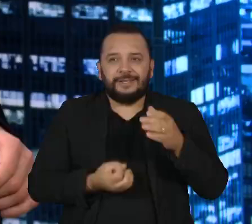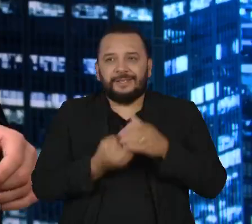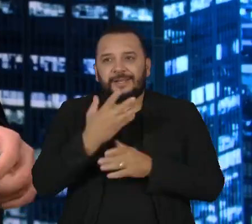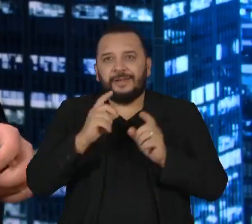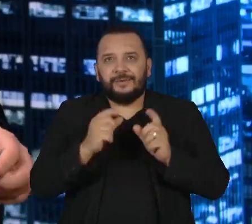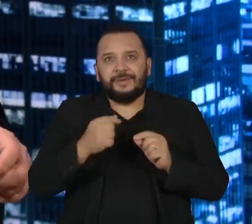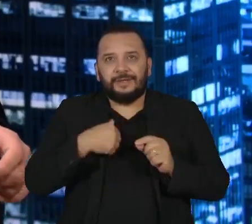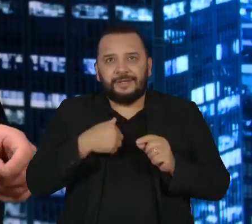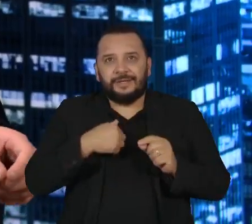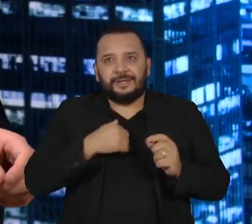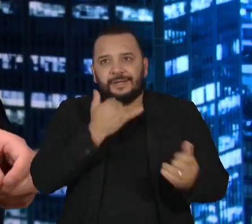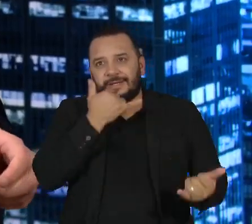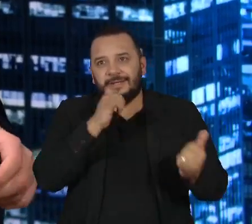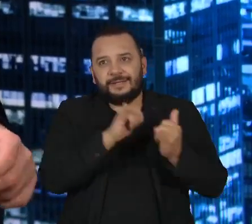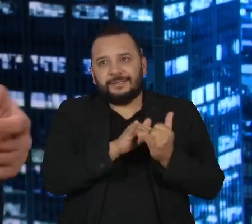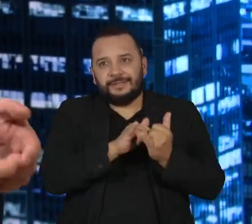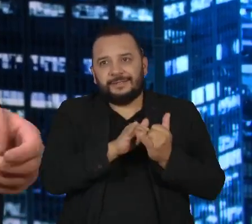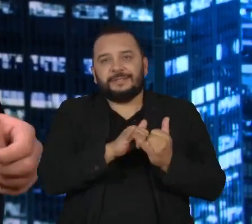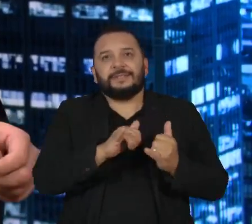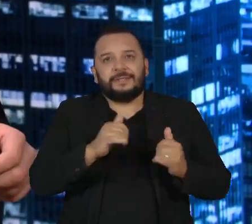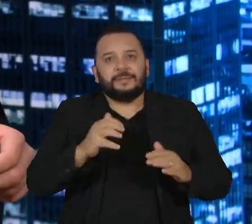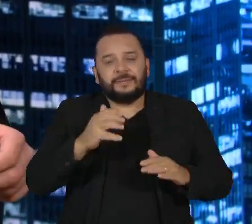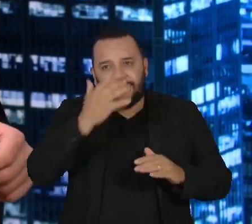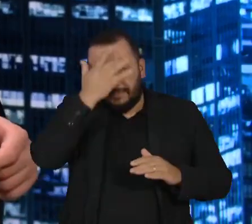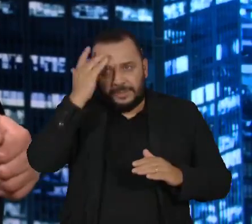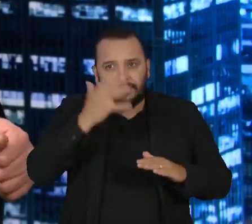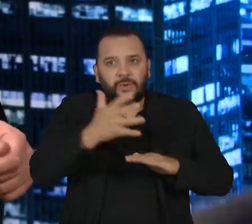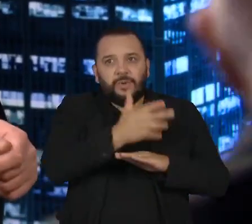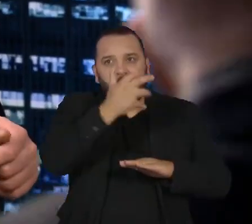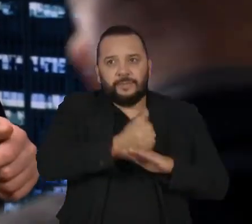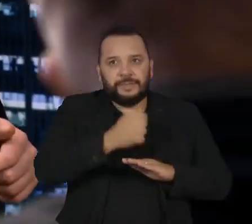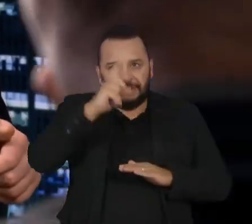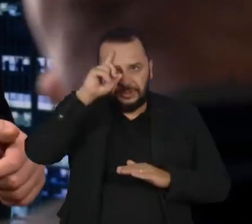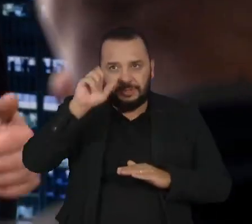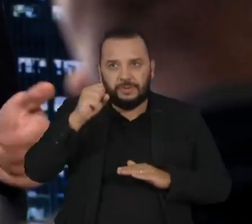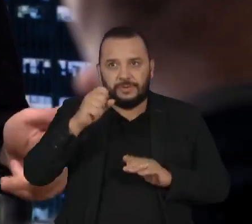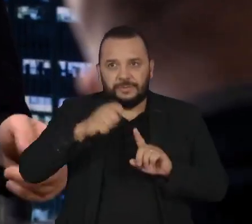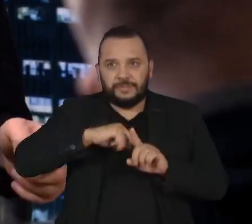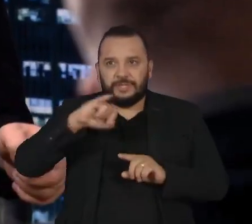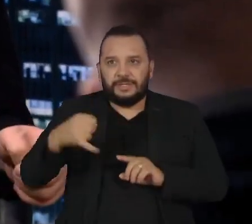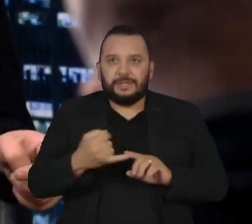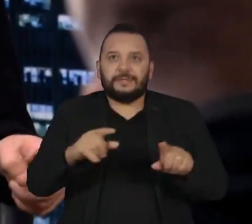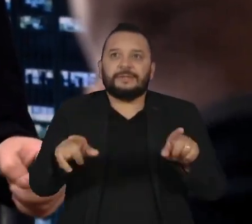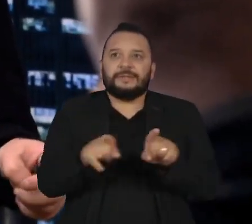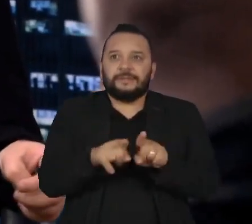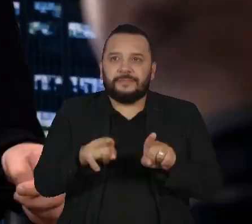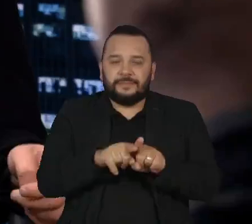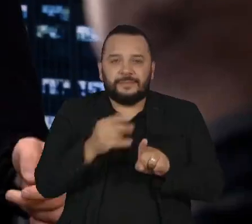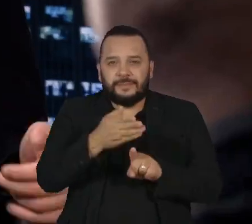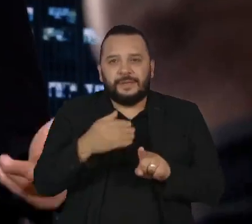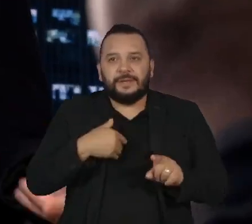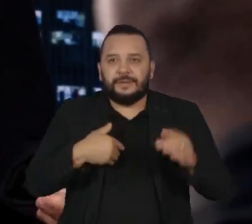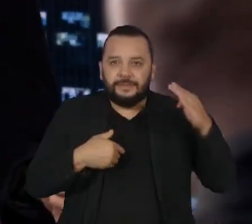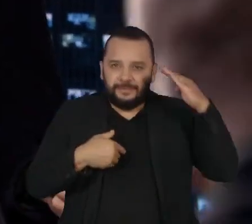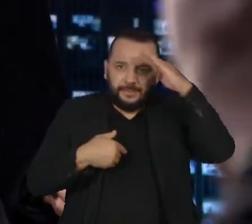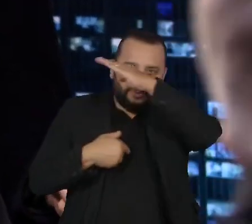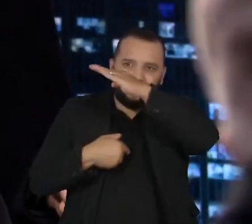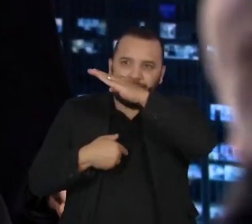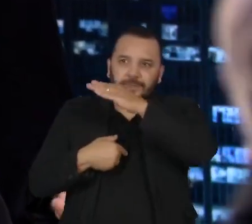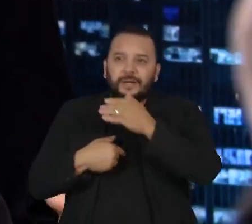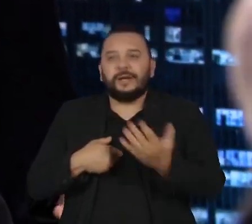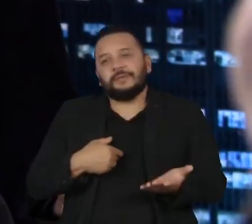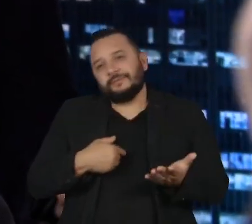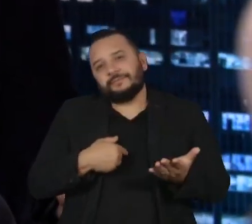os golpistas, 8 de janeiro, e até mesmo levar adiante a anistia do próprio Bolsonaro, né? Nada impede que, de